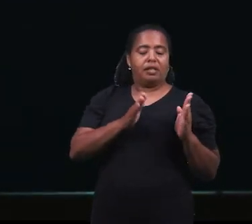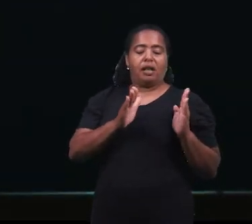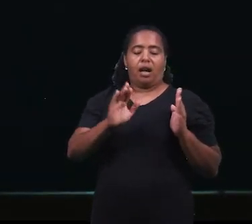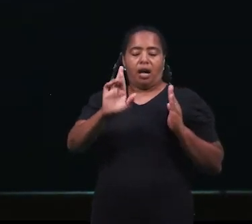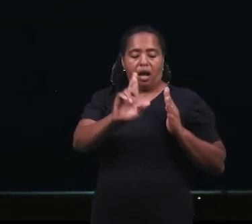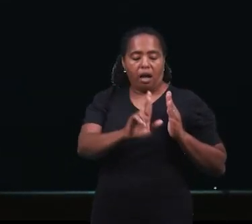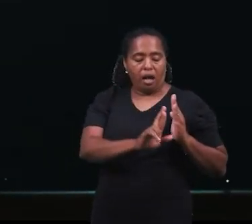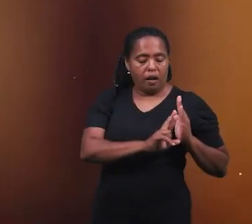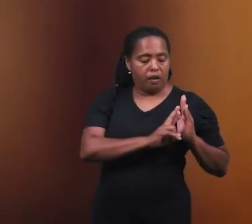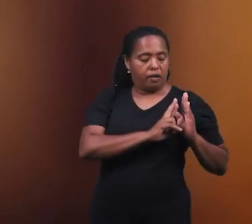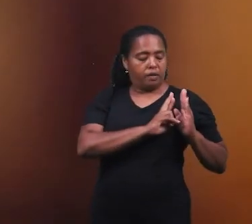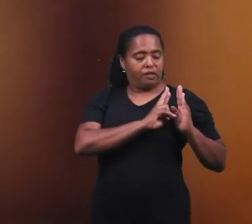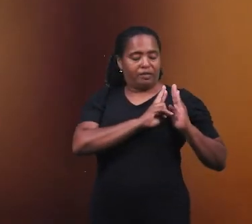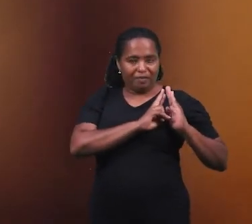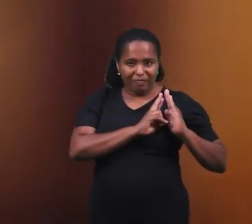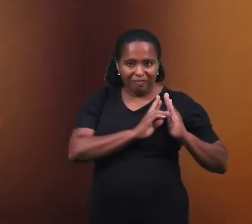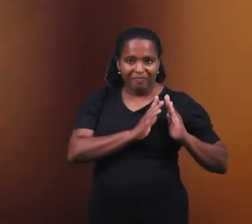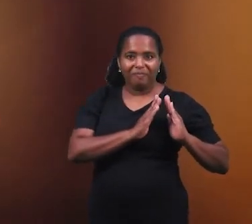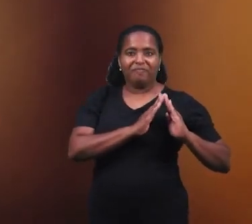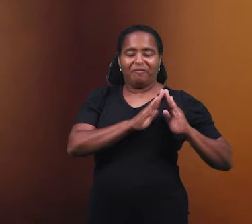Se abrires,